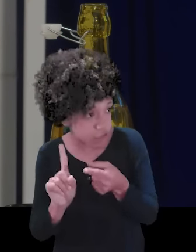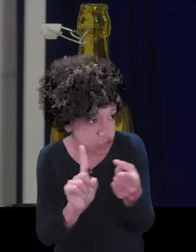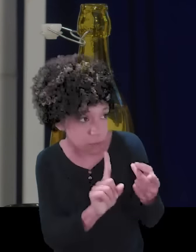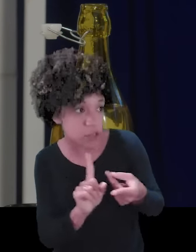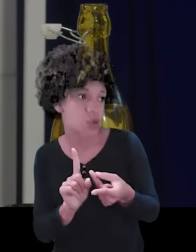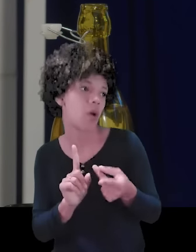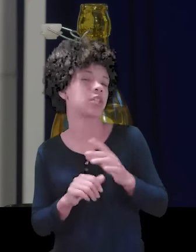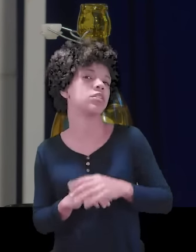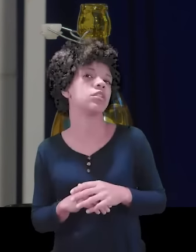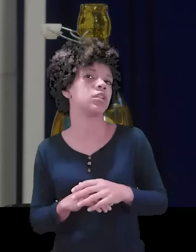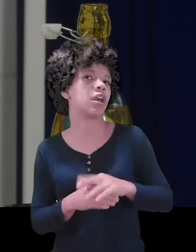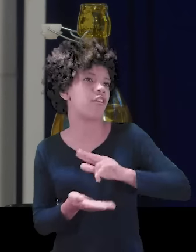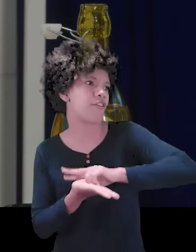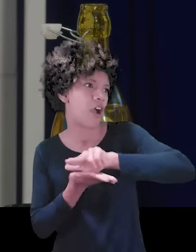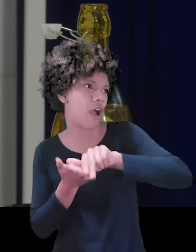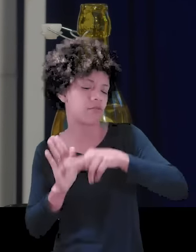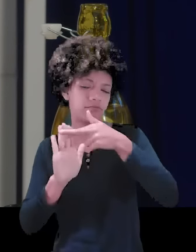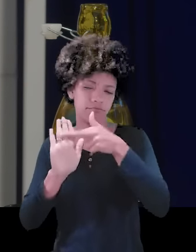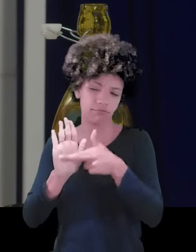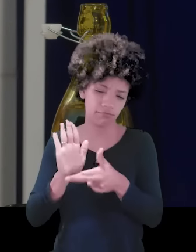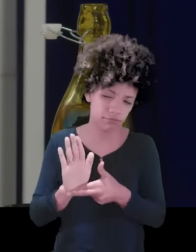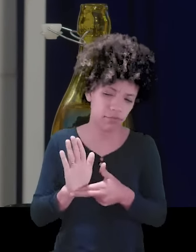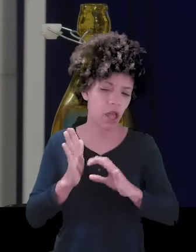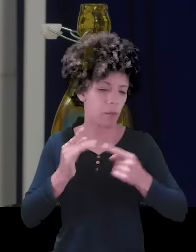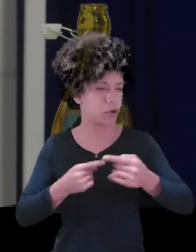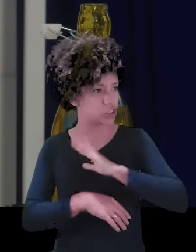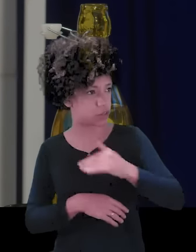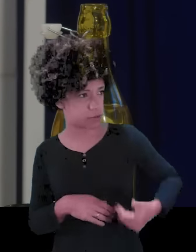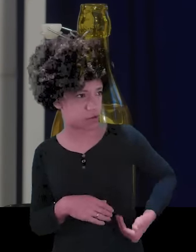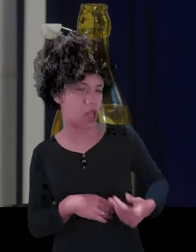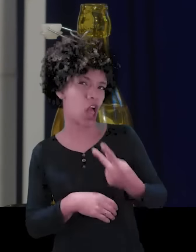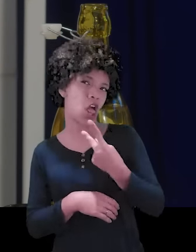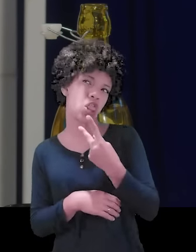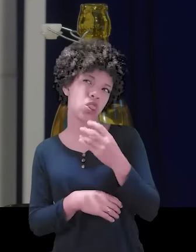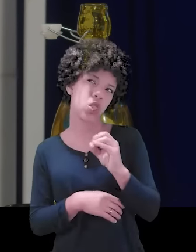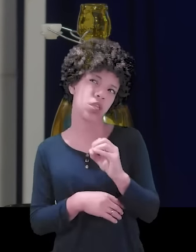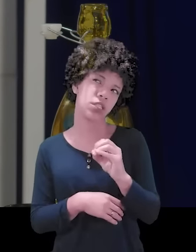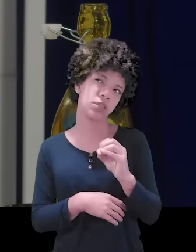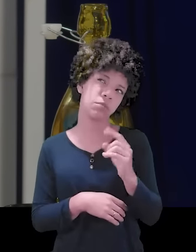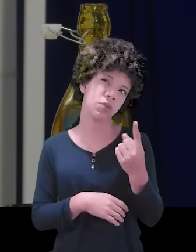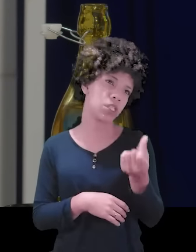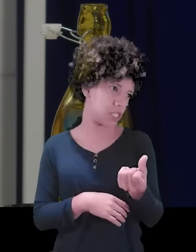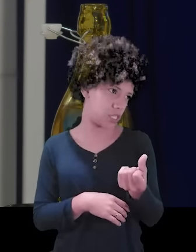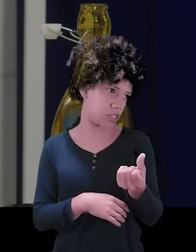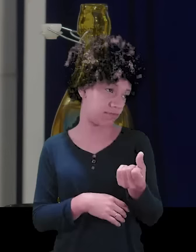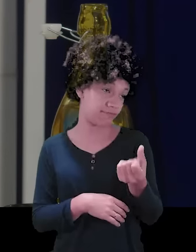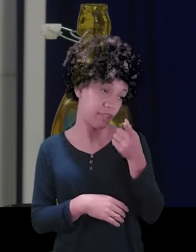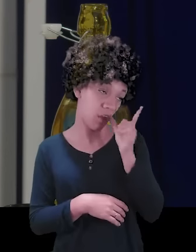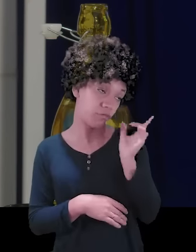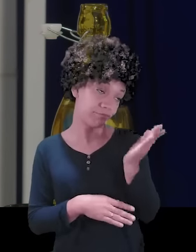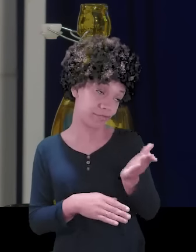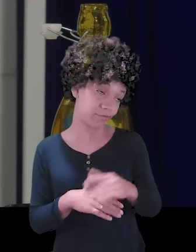que estabelece várias diretrizes aí vai falar de política pública de 2016 ontem